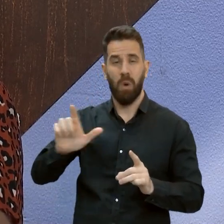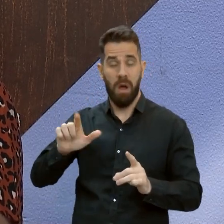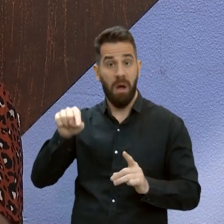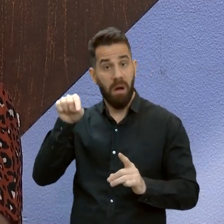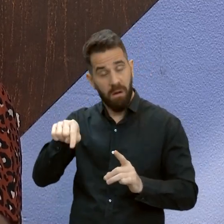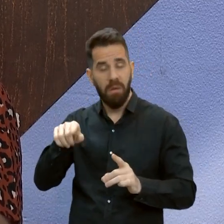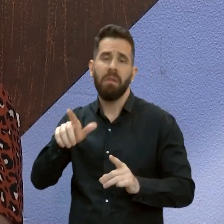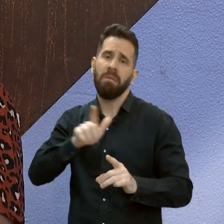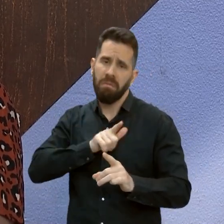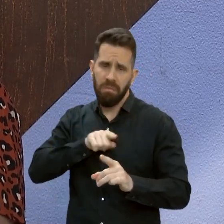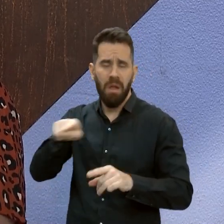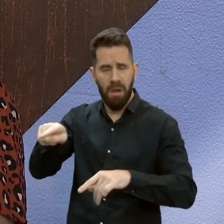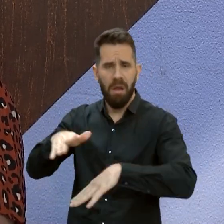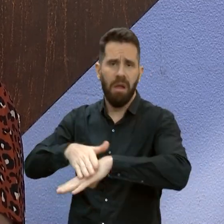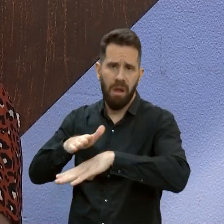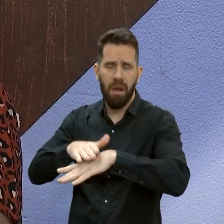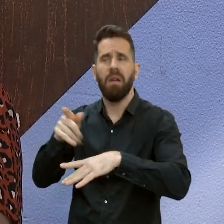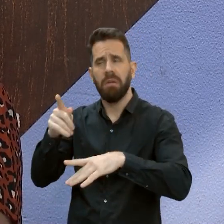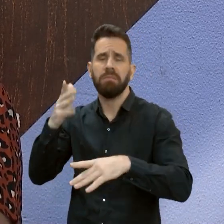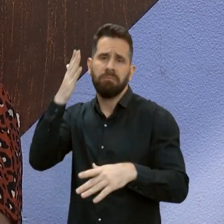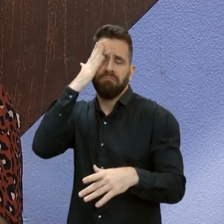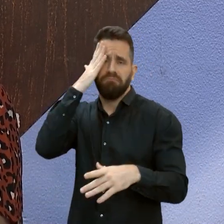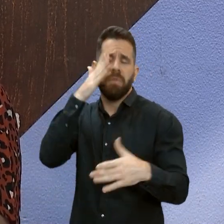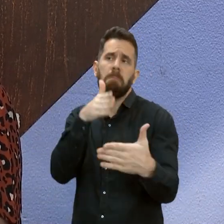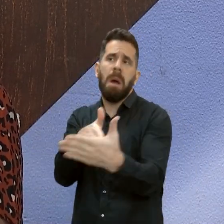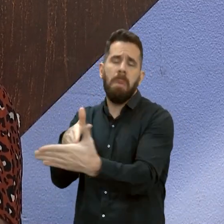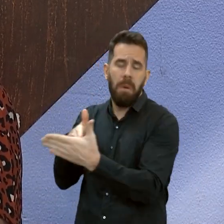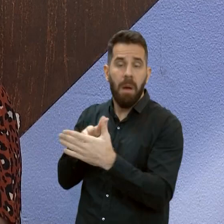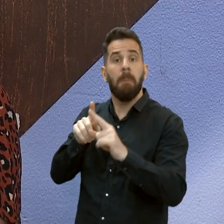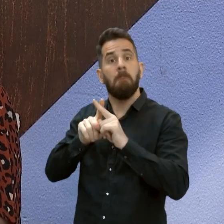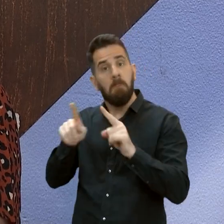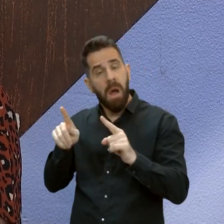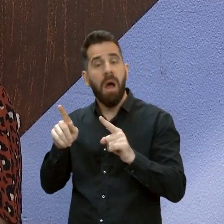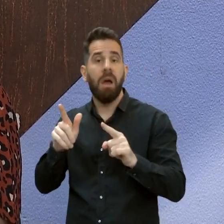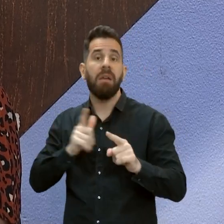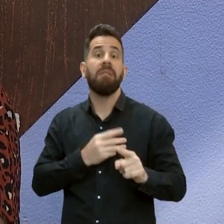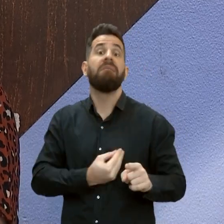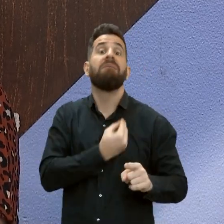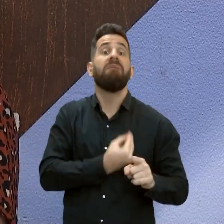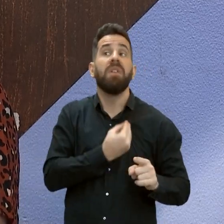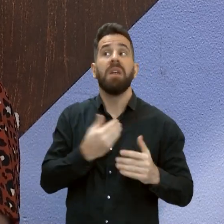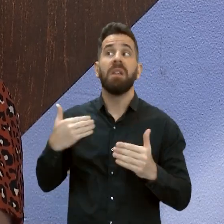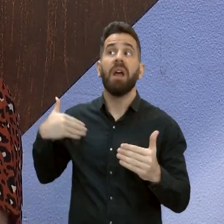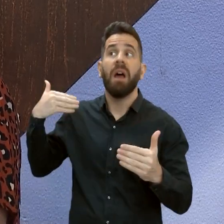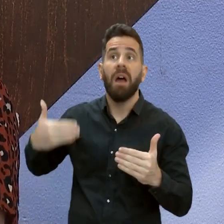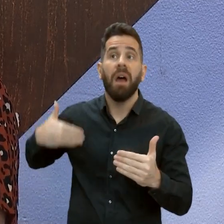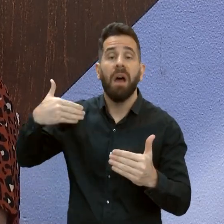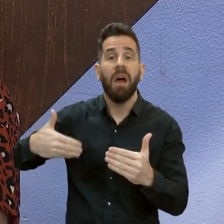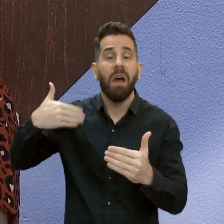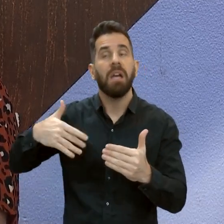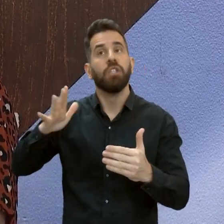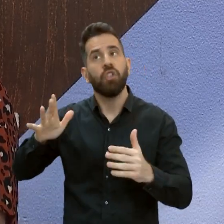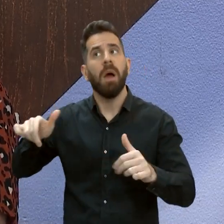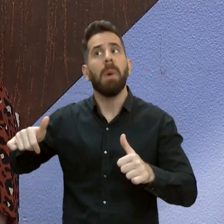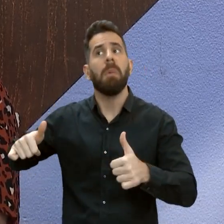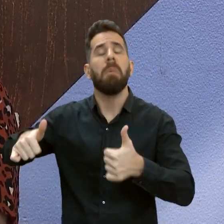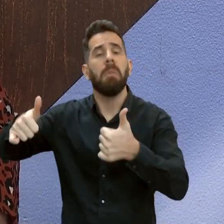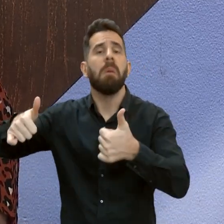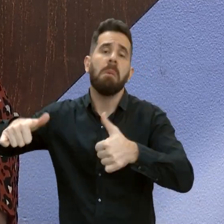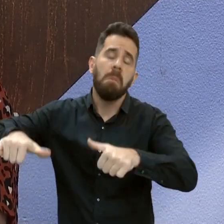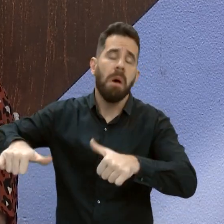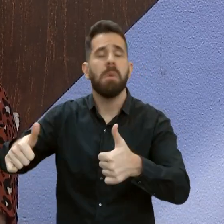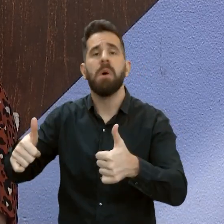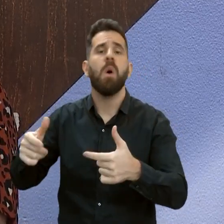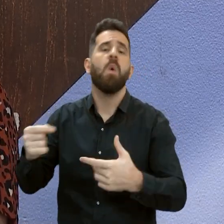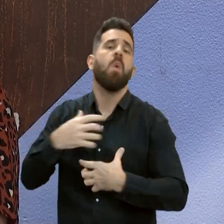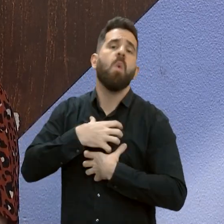né? Mas uma dificuldade, um enfrentamento de barreiras em diferentes momentos da vida. E o que nós